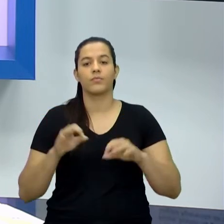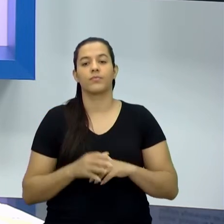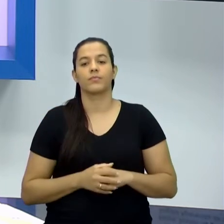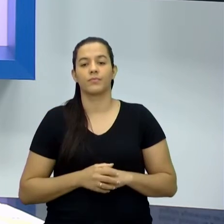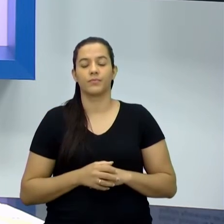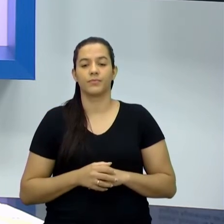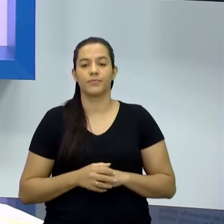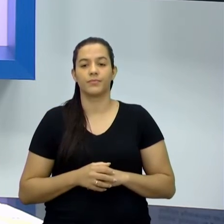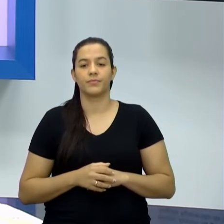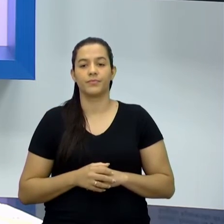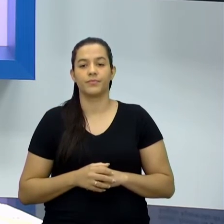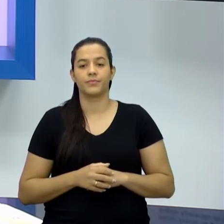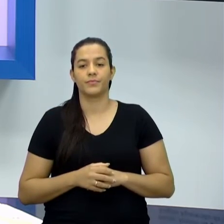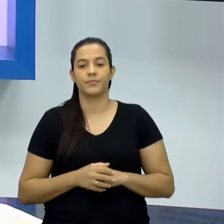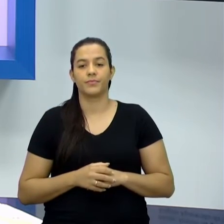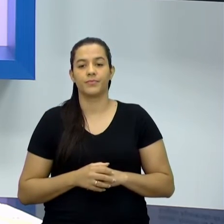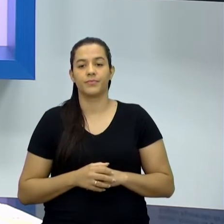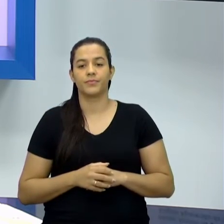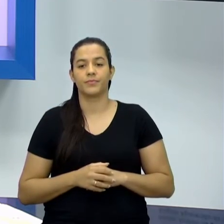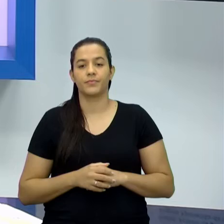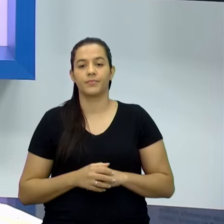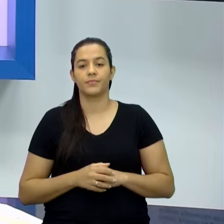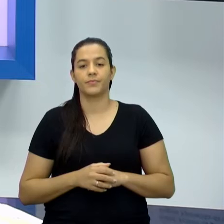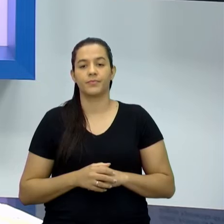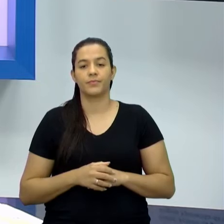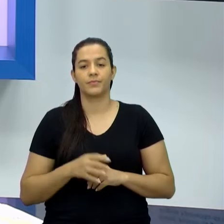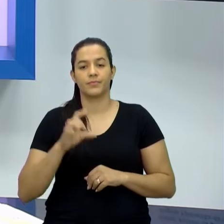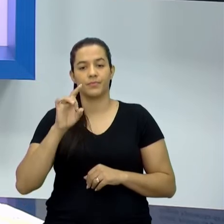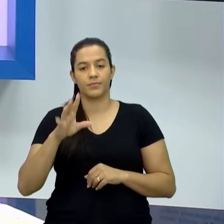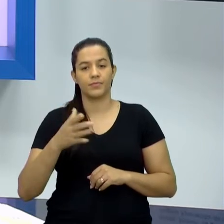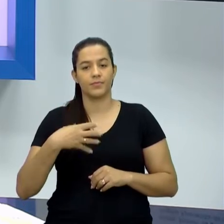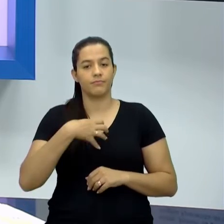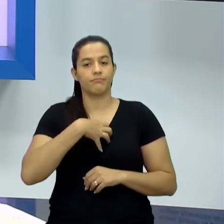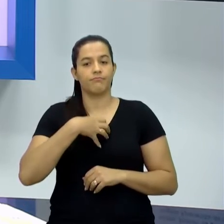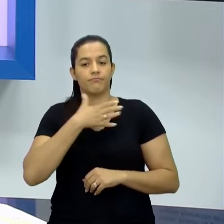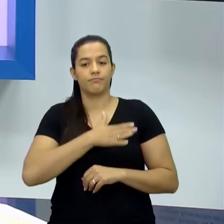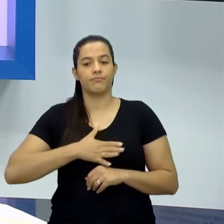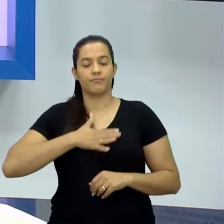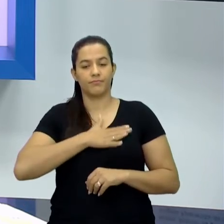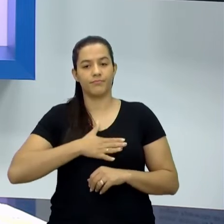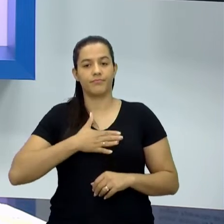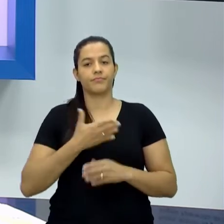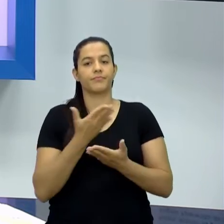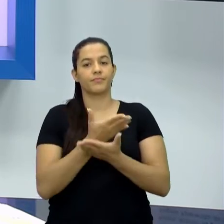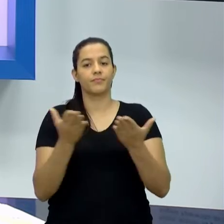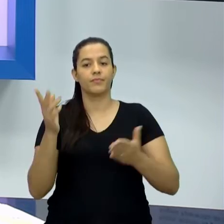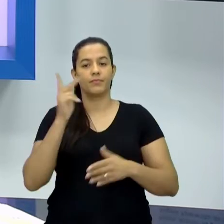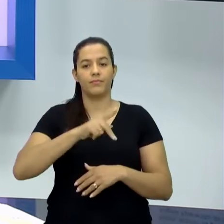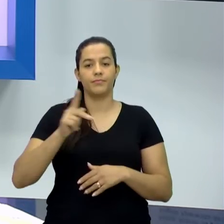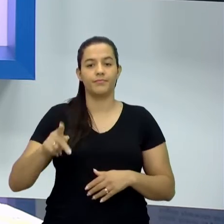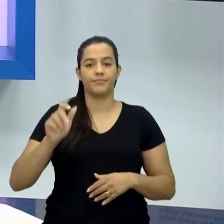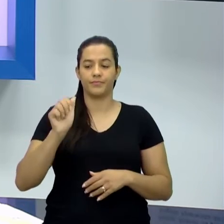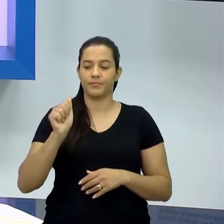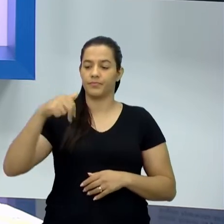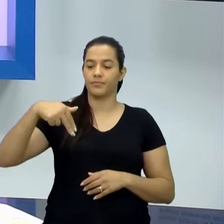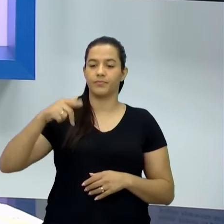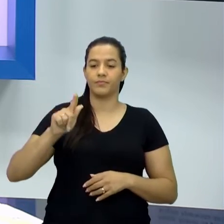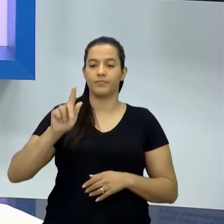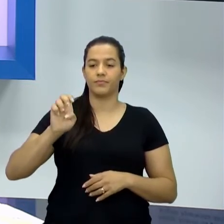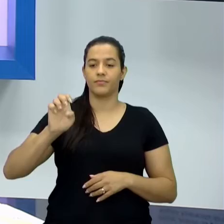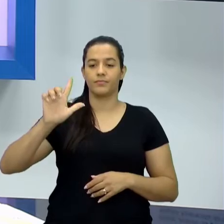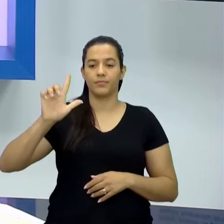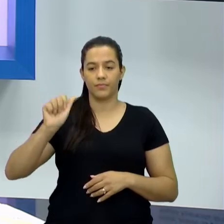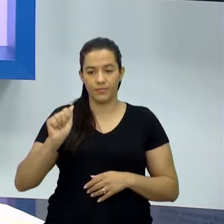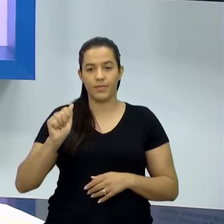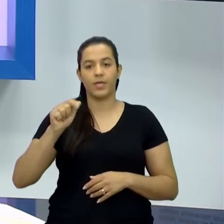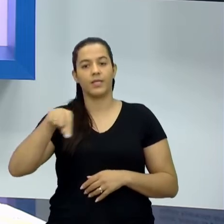fantástico e que assim, eu só me orgulhei, assim como eu tenho certeza que a professora Ângela também ficou